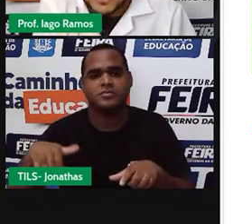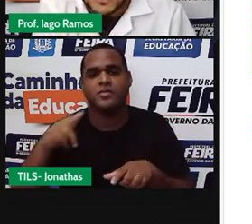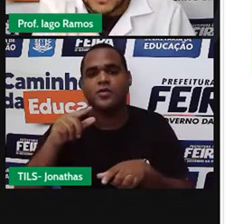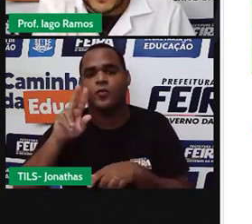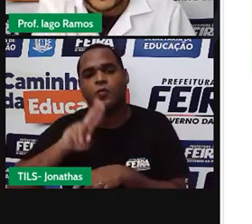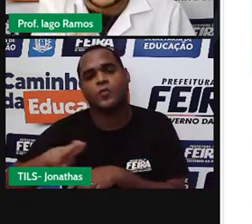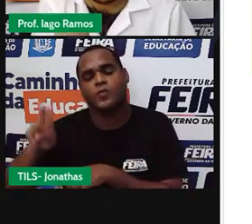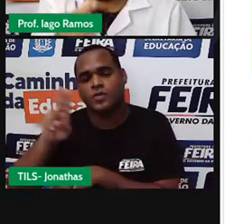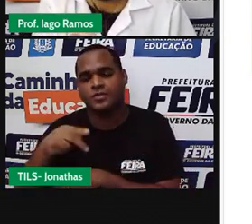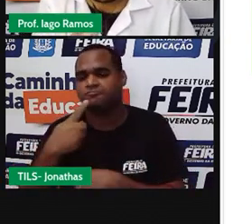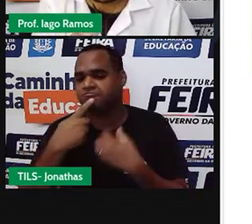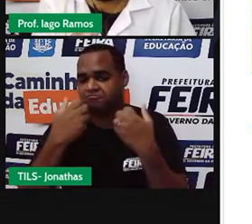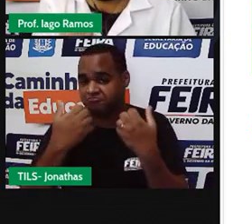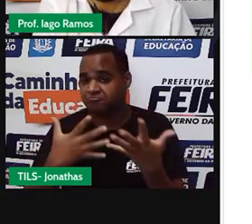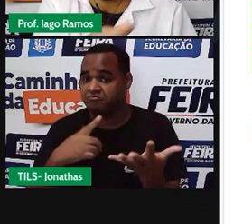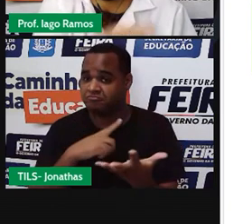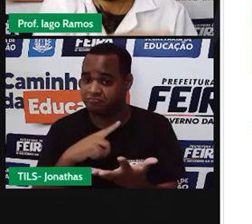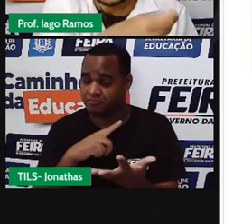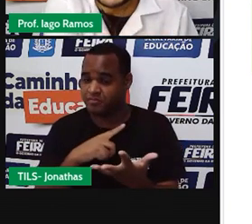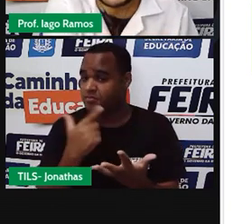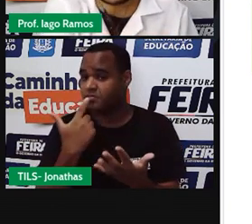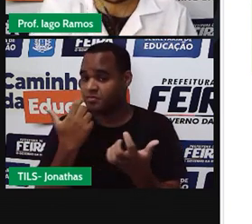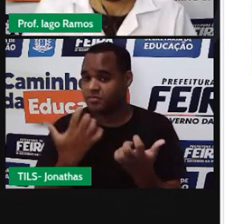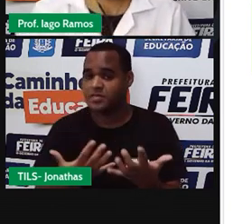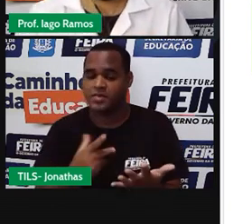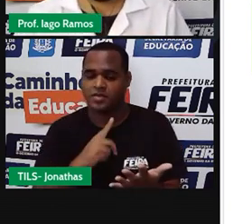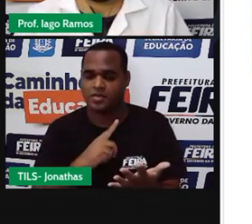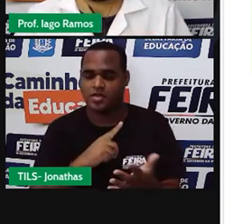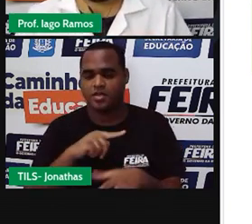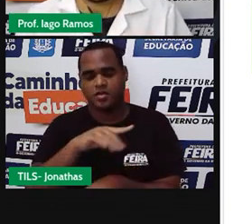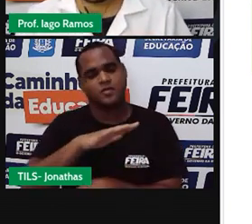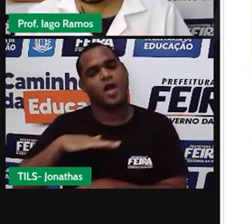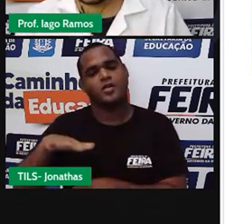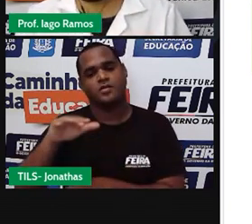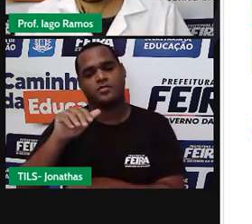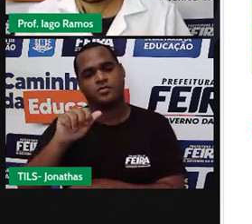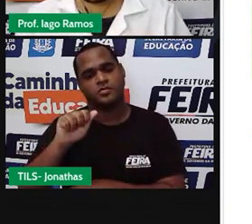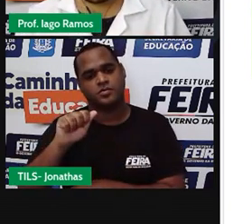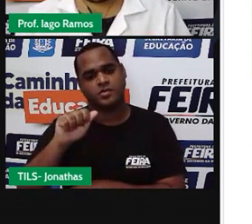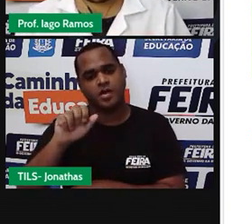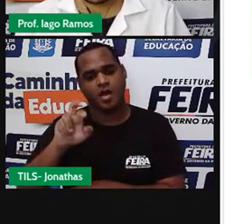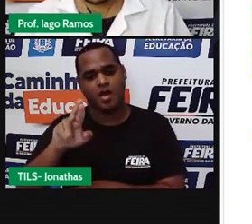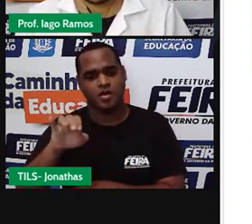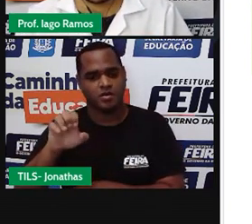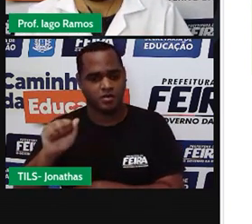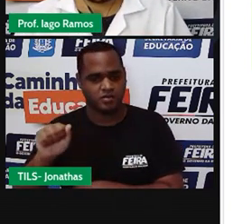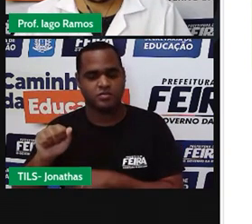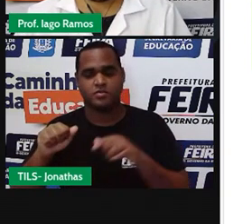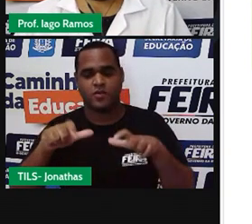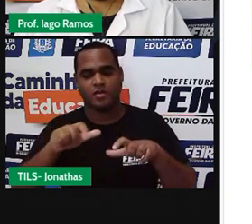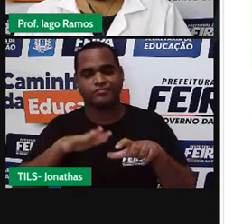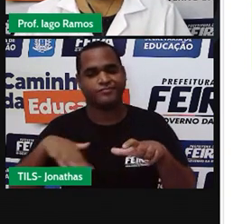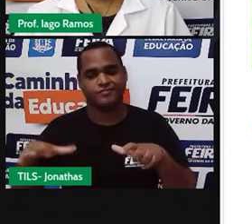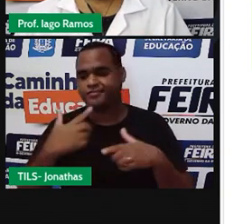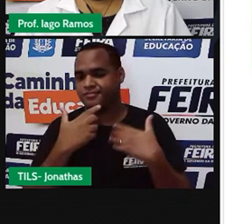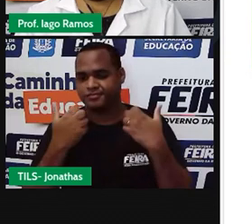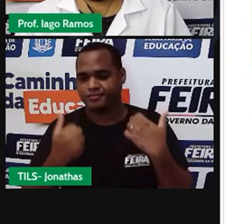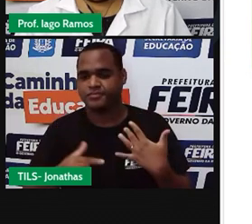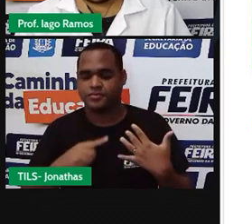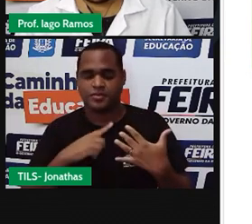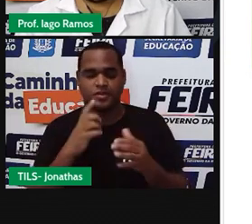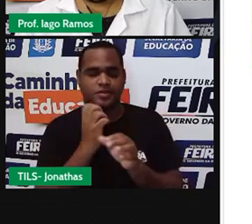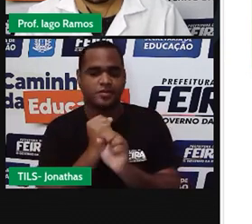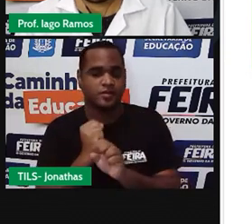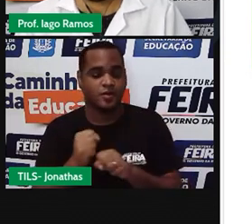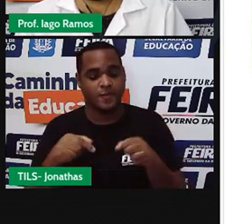usar para medir a área daquela superfície então se eu perguntasse para você qual é a área